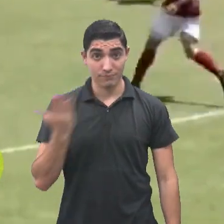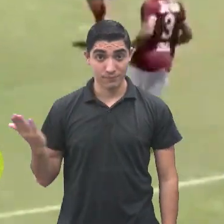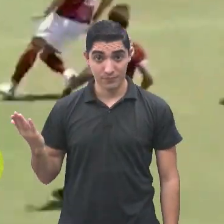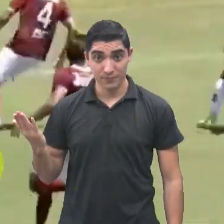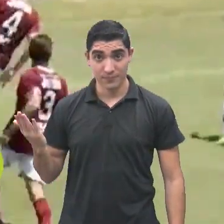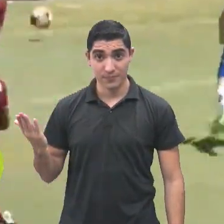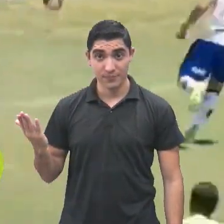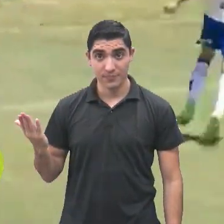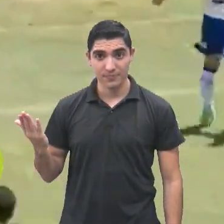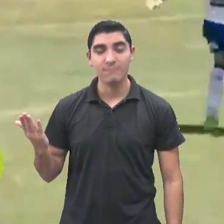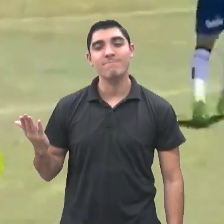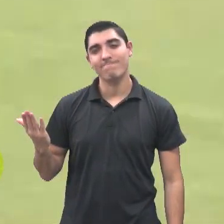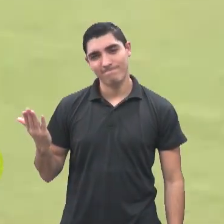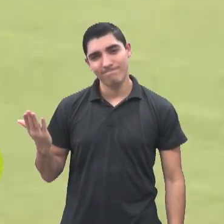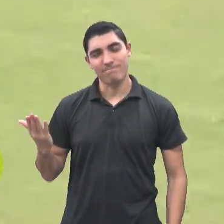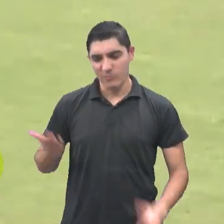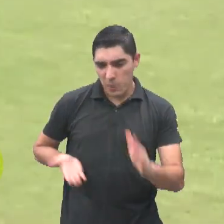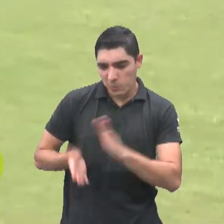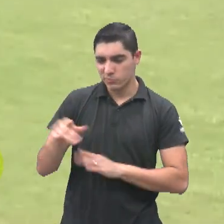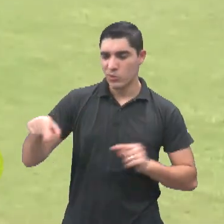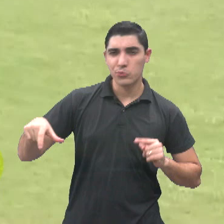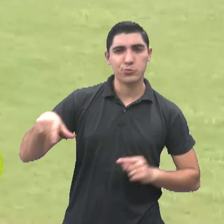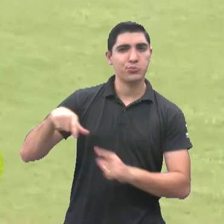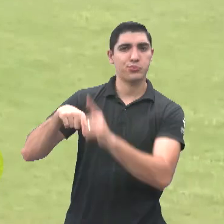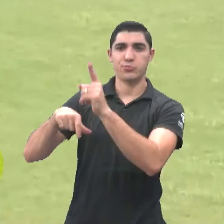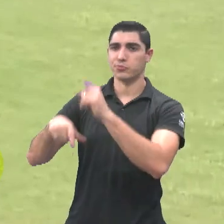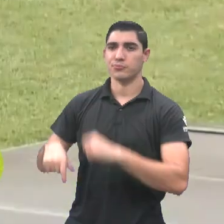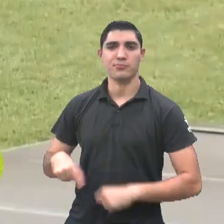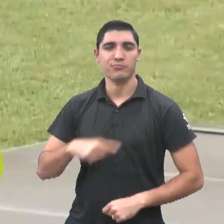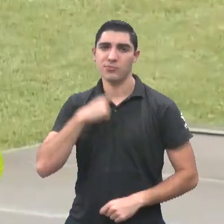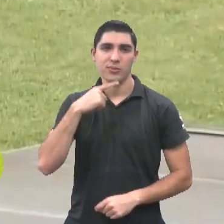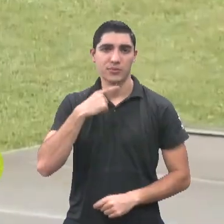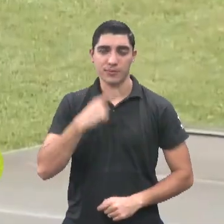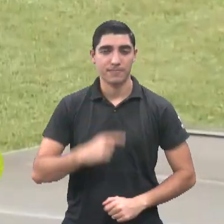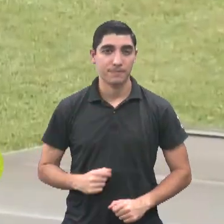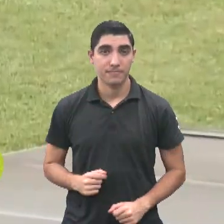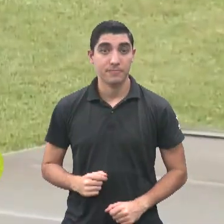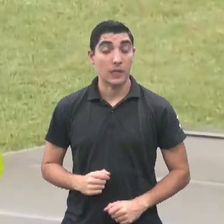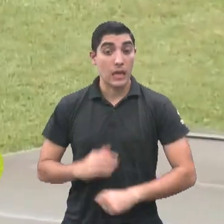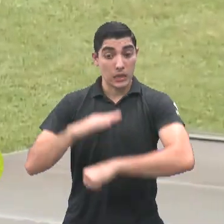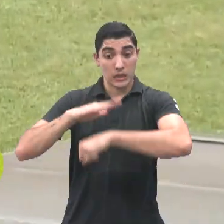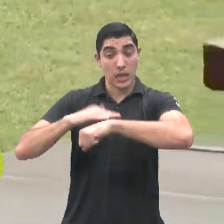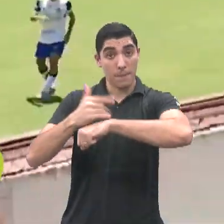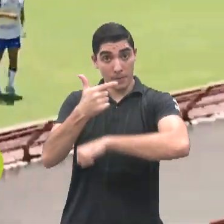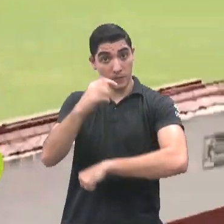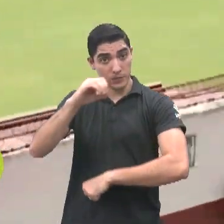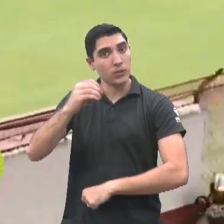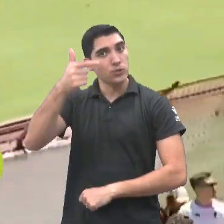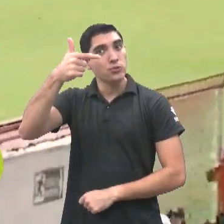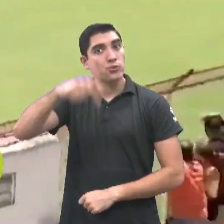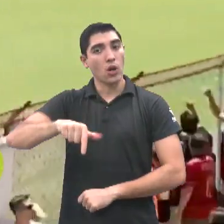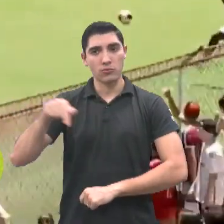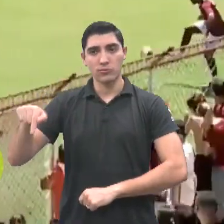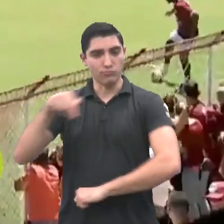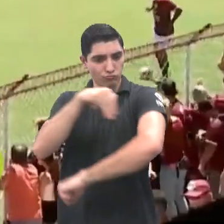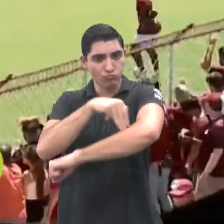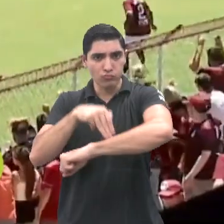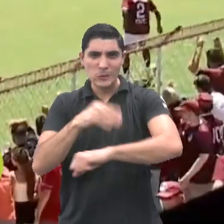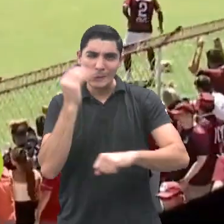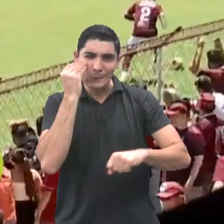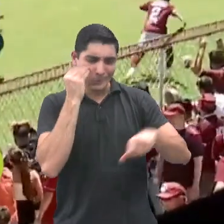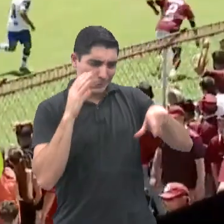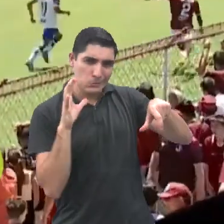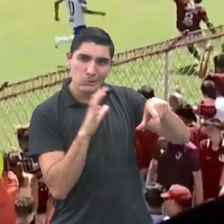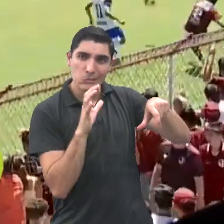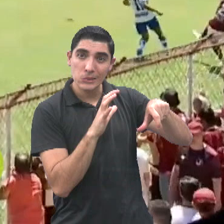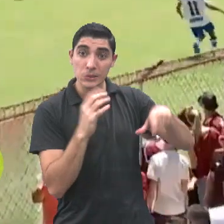e bateu cruzado, a bola saiu à esquerda de André, com perigo. Aos 20, de novo pela direita, com Thiaguinho, ele fez o levantamento para